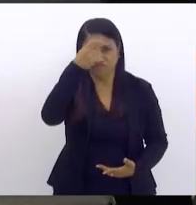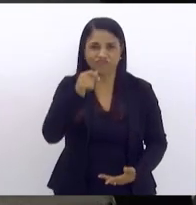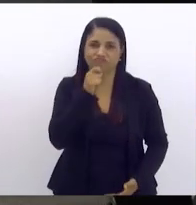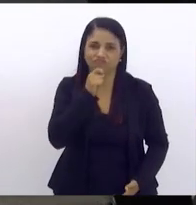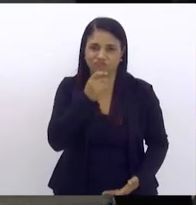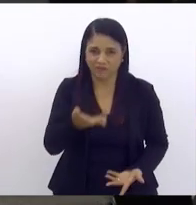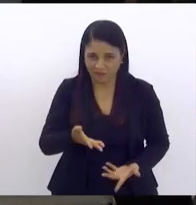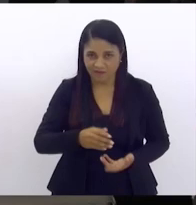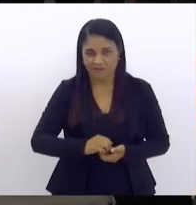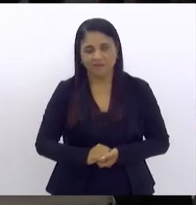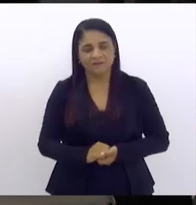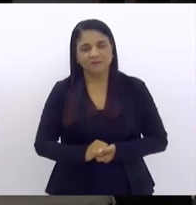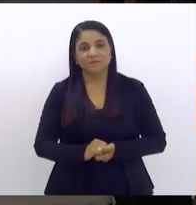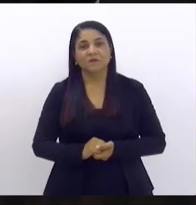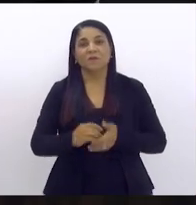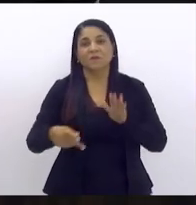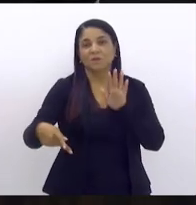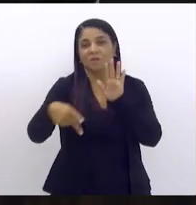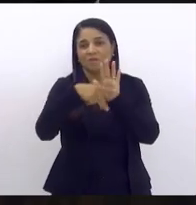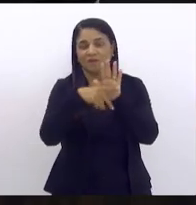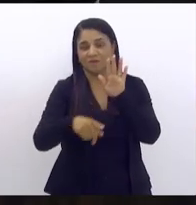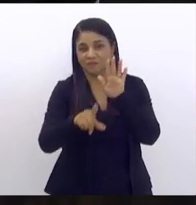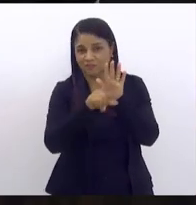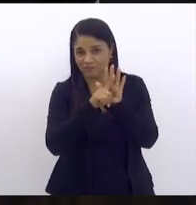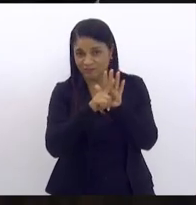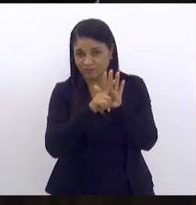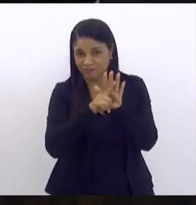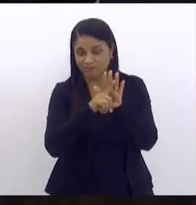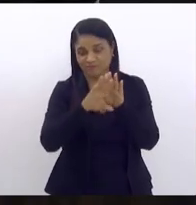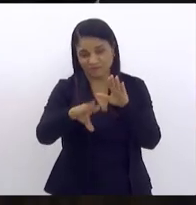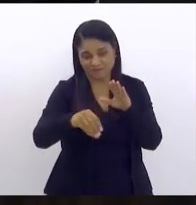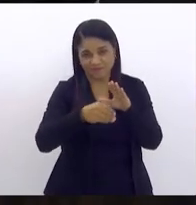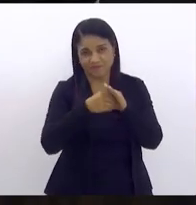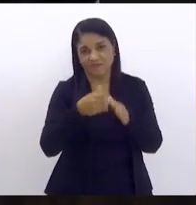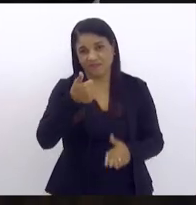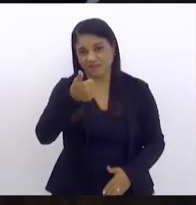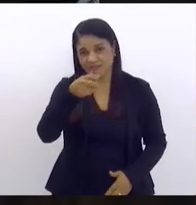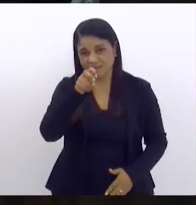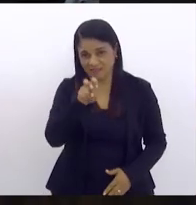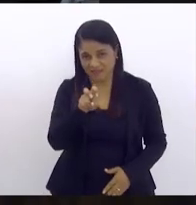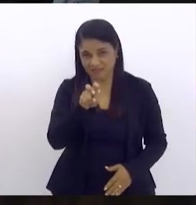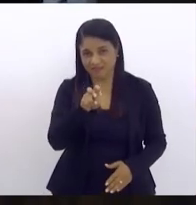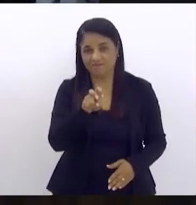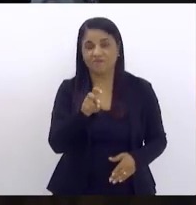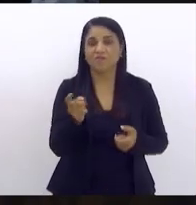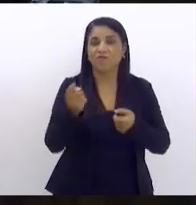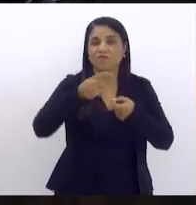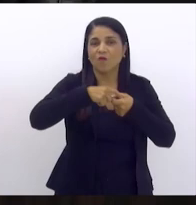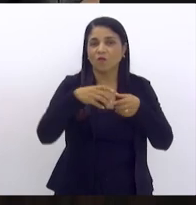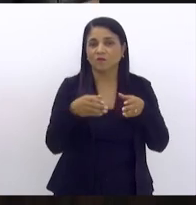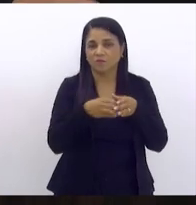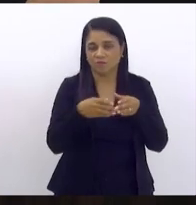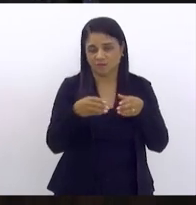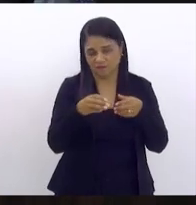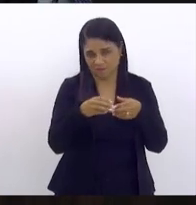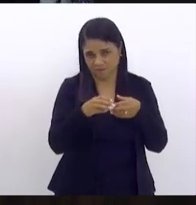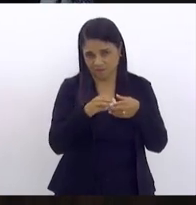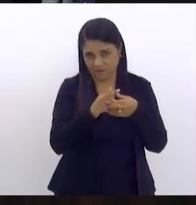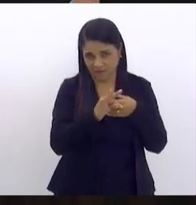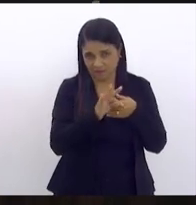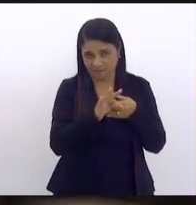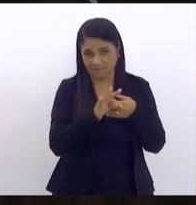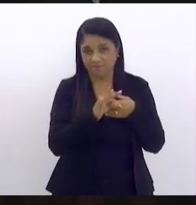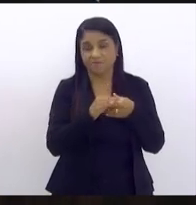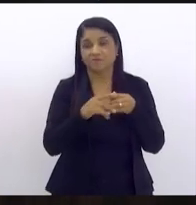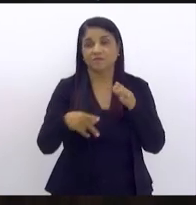Olha só, o projeto recebeu 15 emendas, retorna às comissões. E o